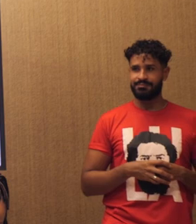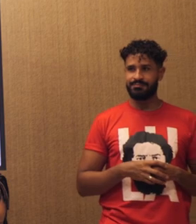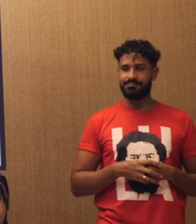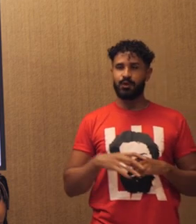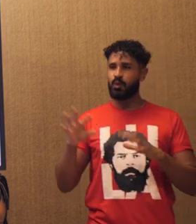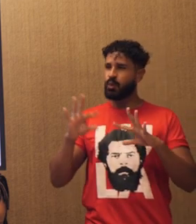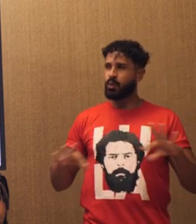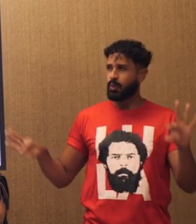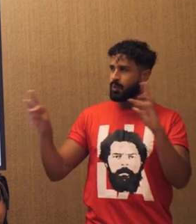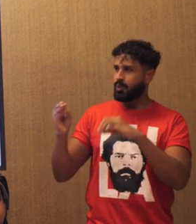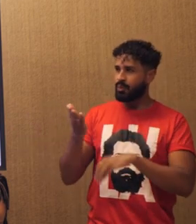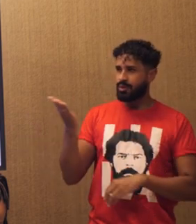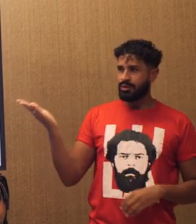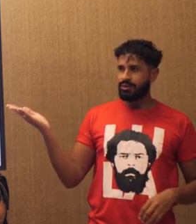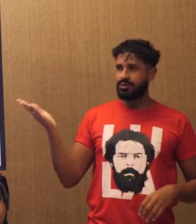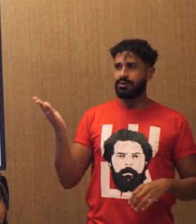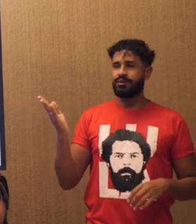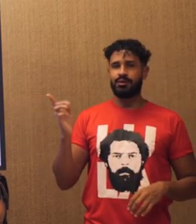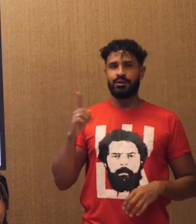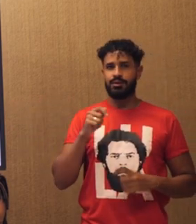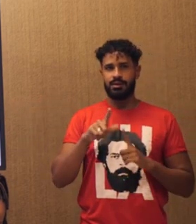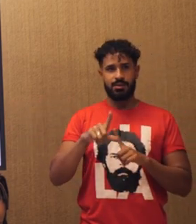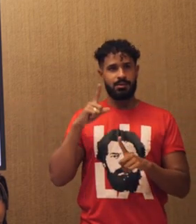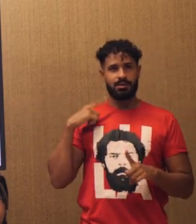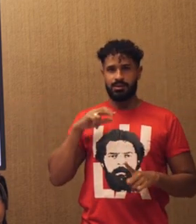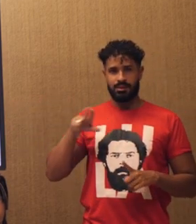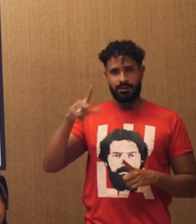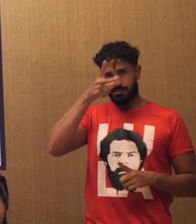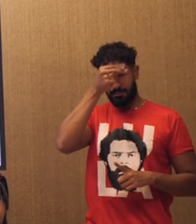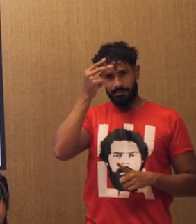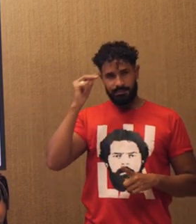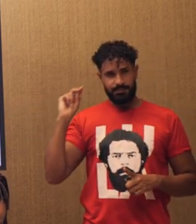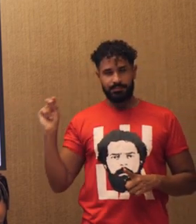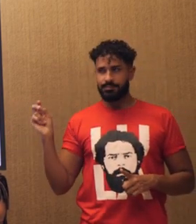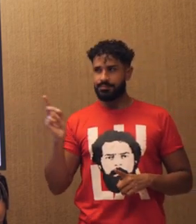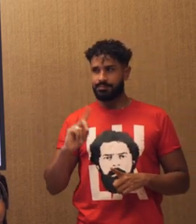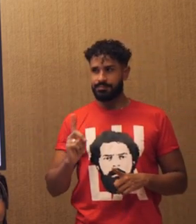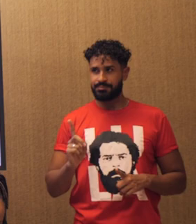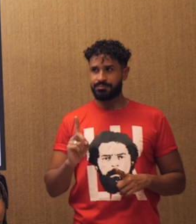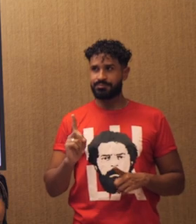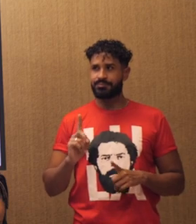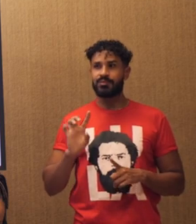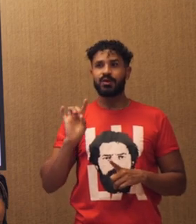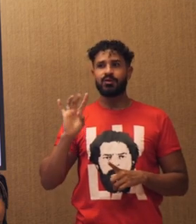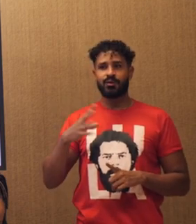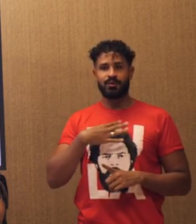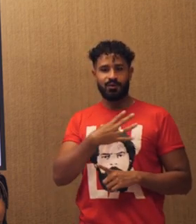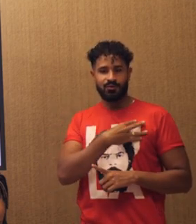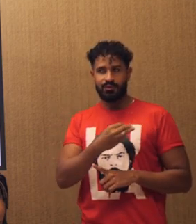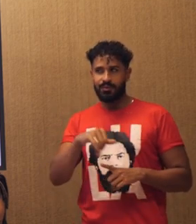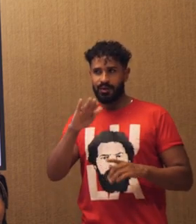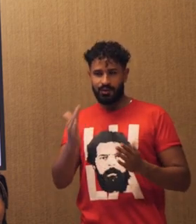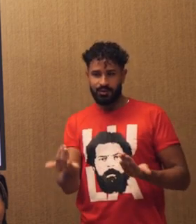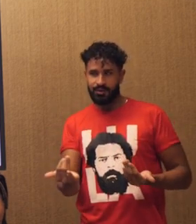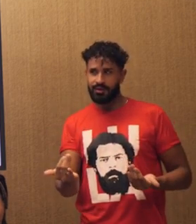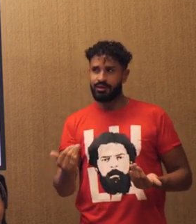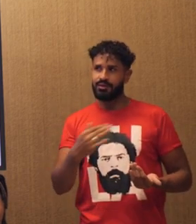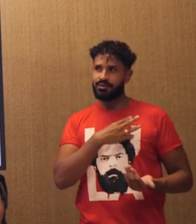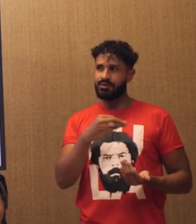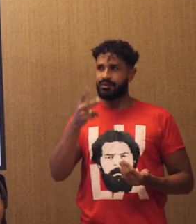Isso tudo, quando foi o filho, ainda não era prefeito ainda. Depois, só o caçula que foi vir de prefeito.